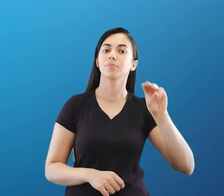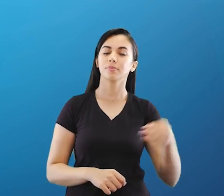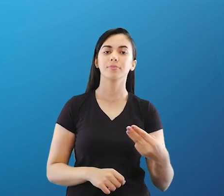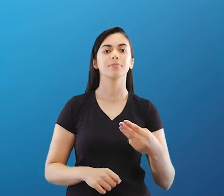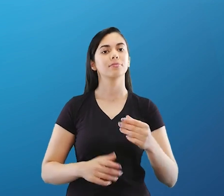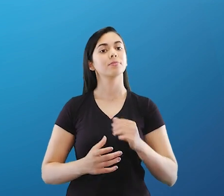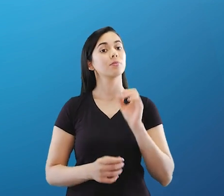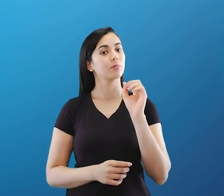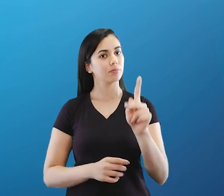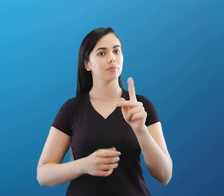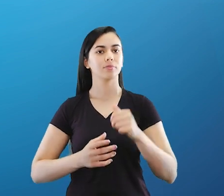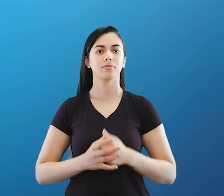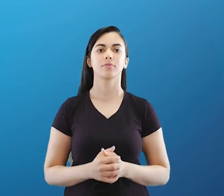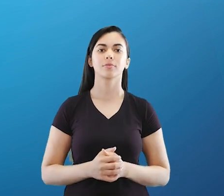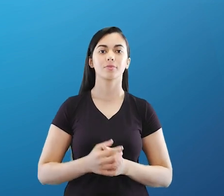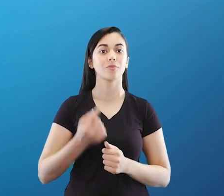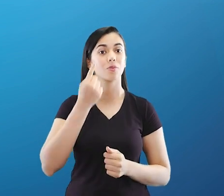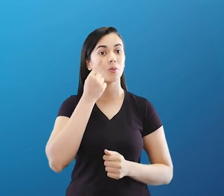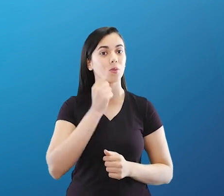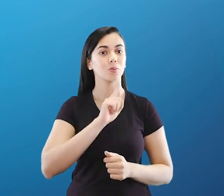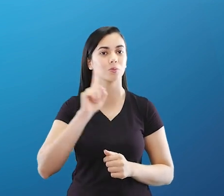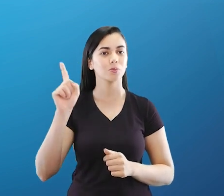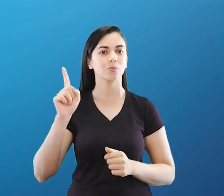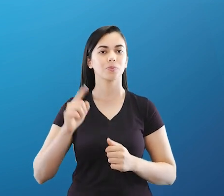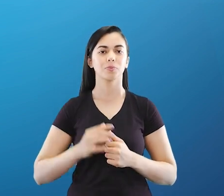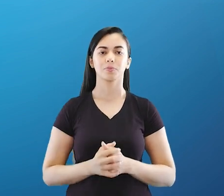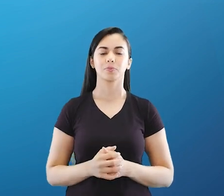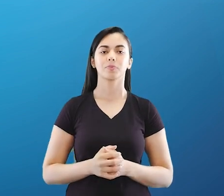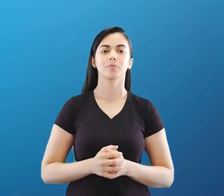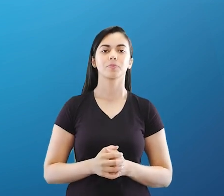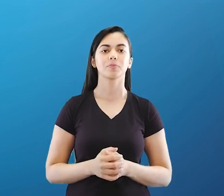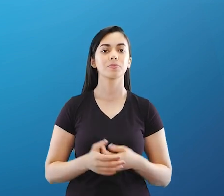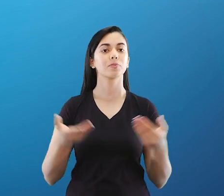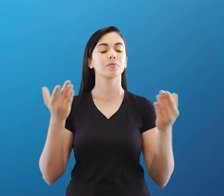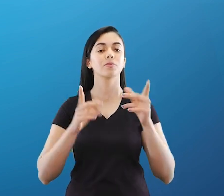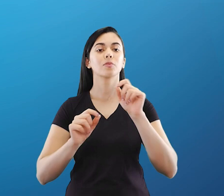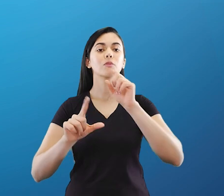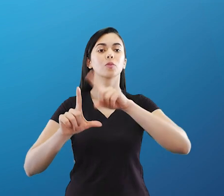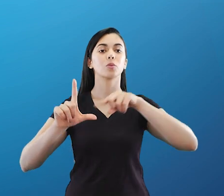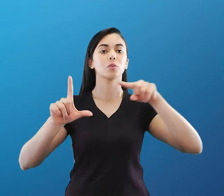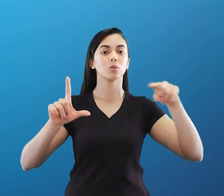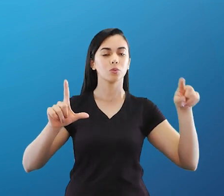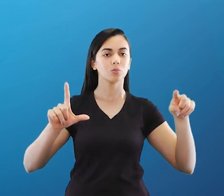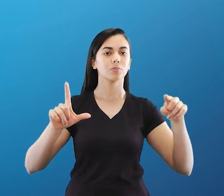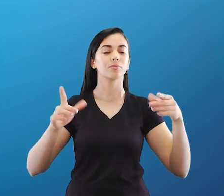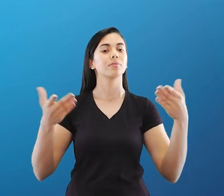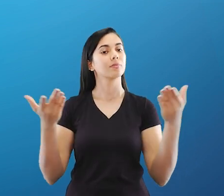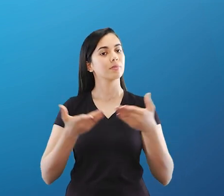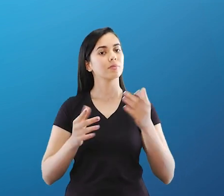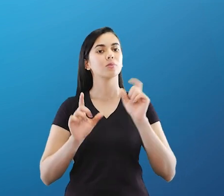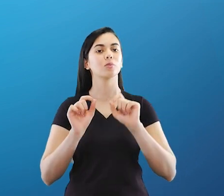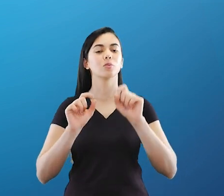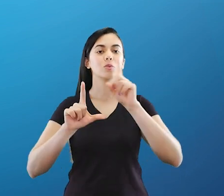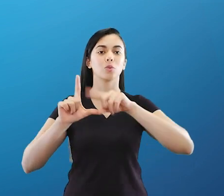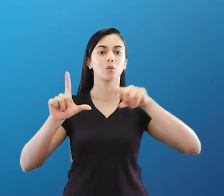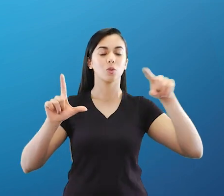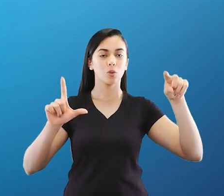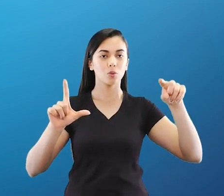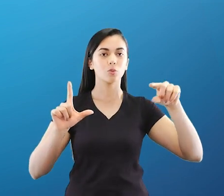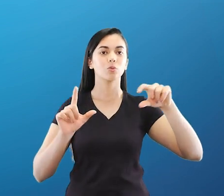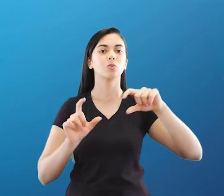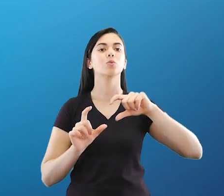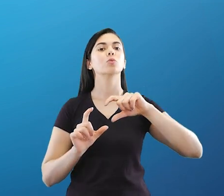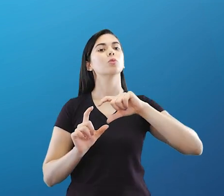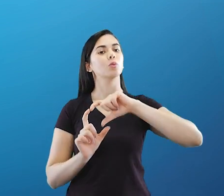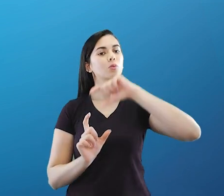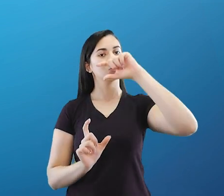Beleza? Olha só. Aqui a gente tem mais um gráfico, tá? Um gráfico de colunas com o